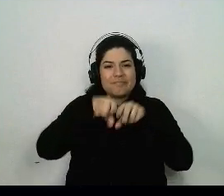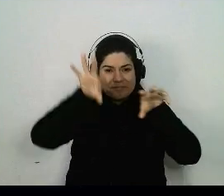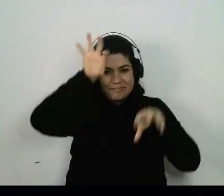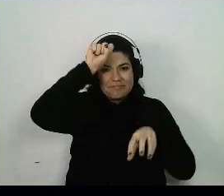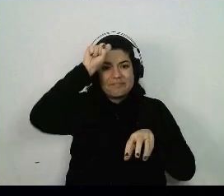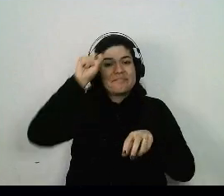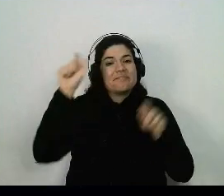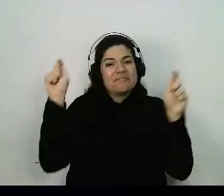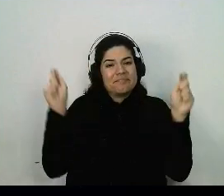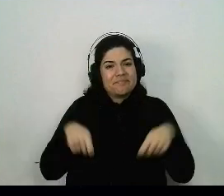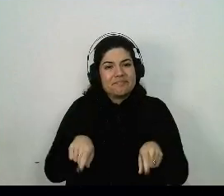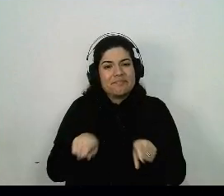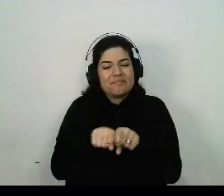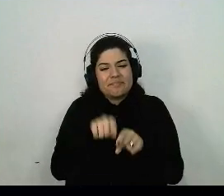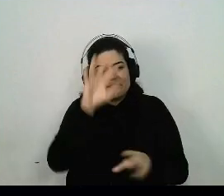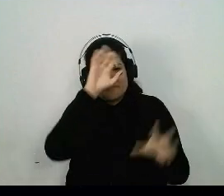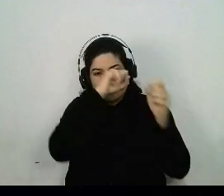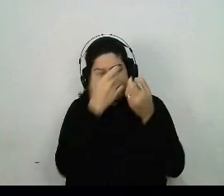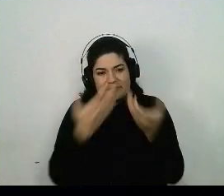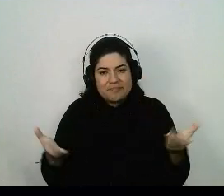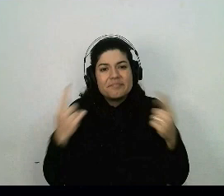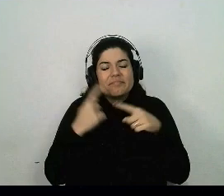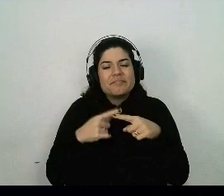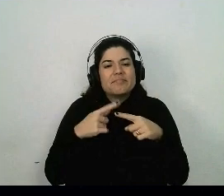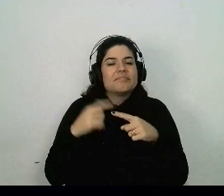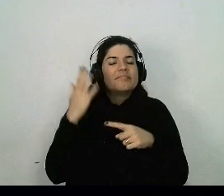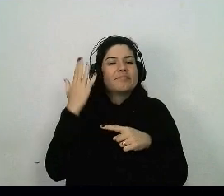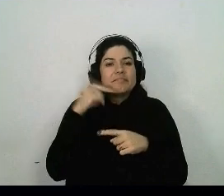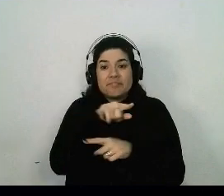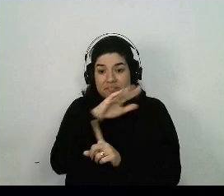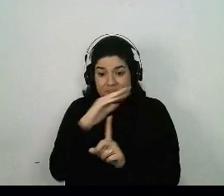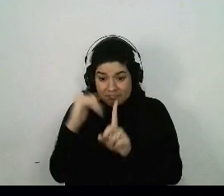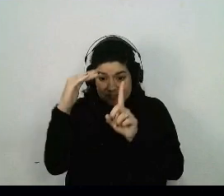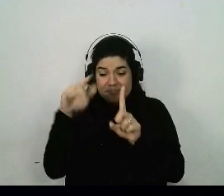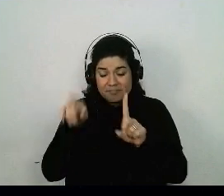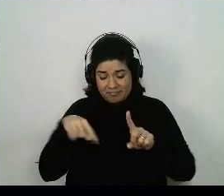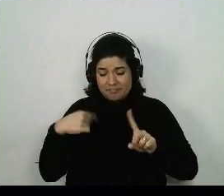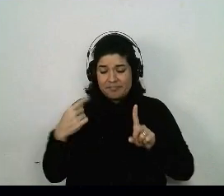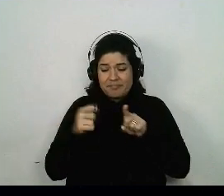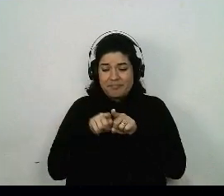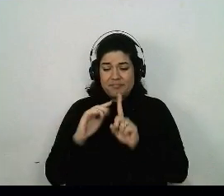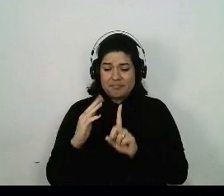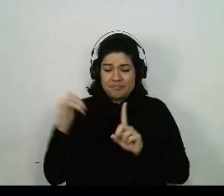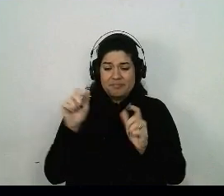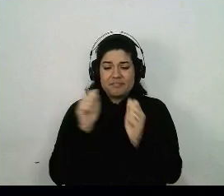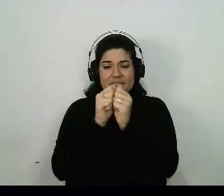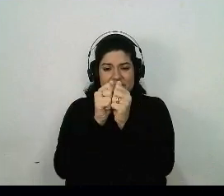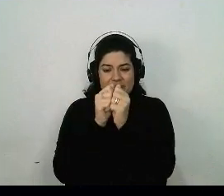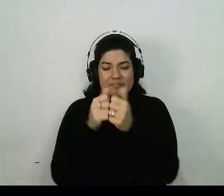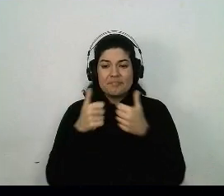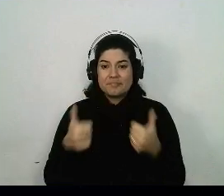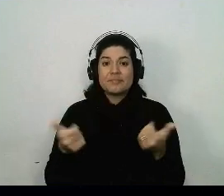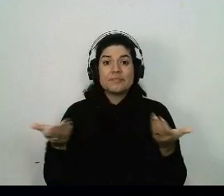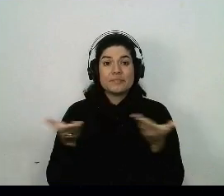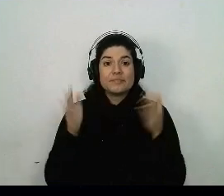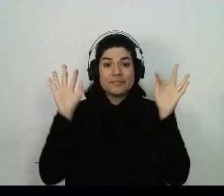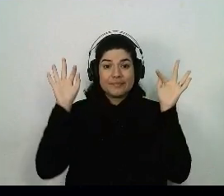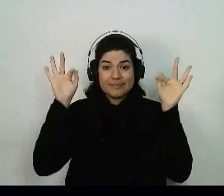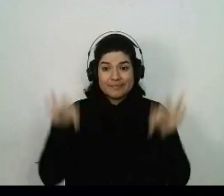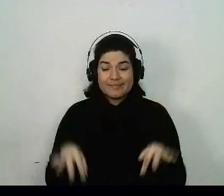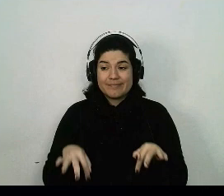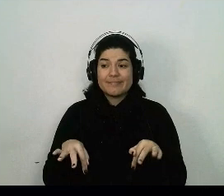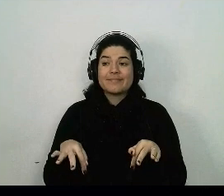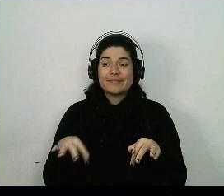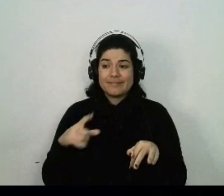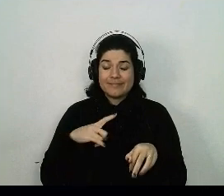coletivo, né? E o sucesso aqui é o sucesso de todo mundo junto. Ô, pessoal, eu encerro aqui, eu acabei até ocupando um pouco